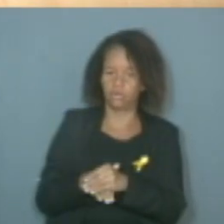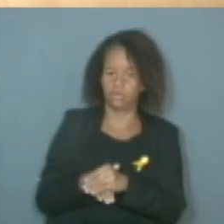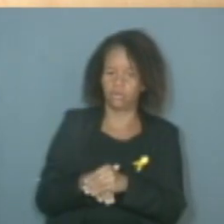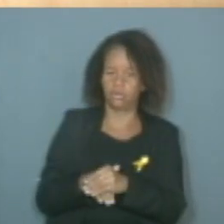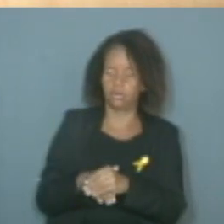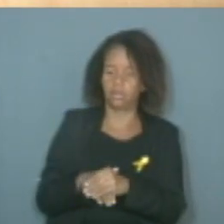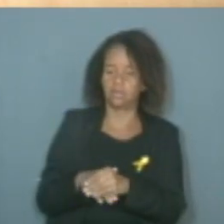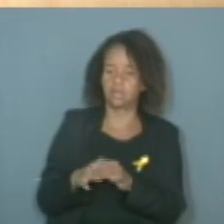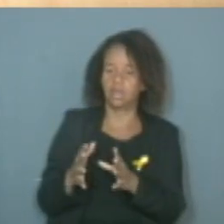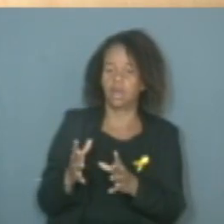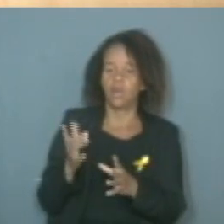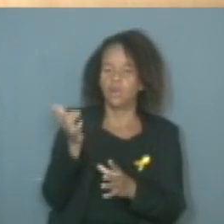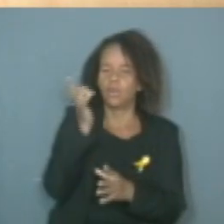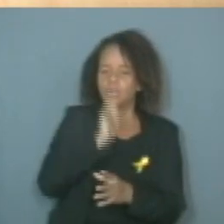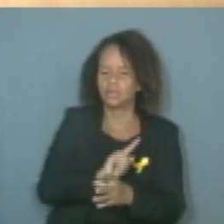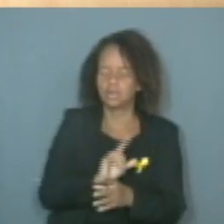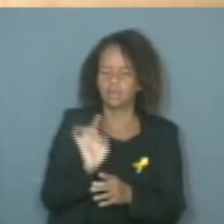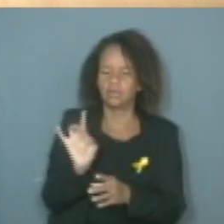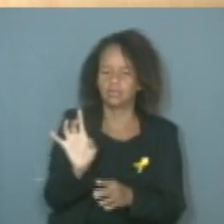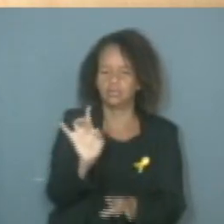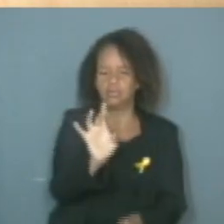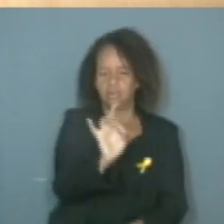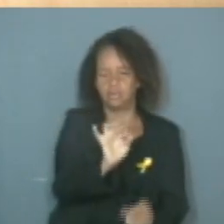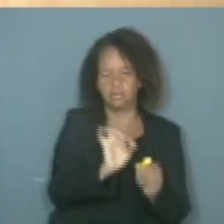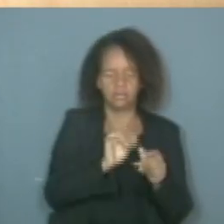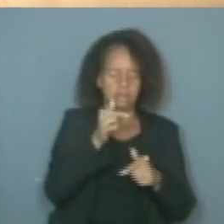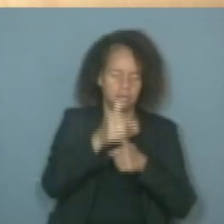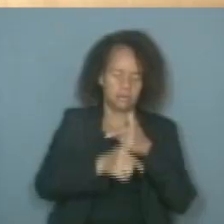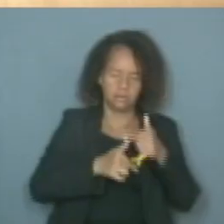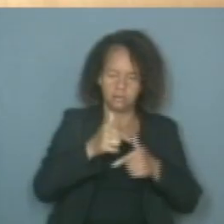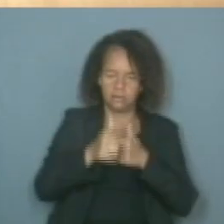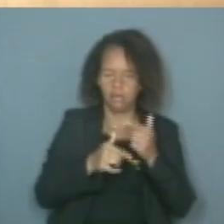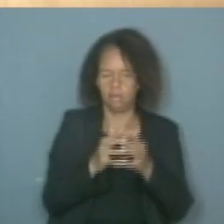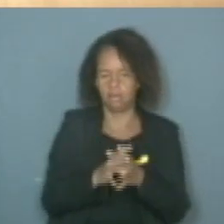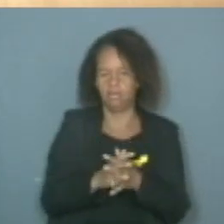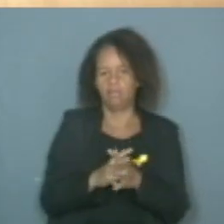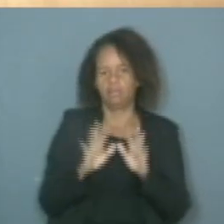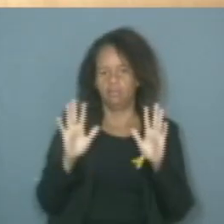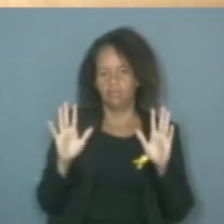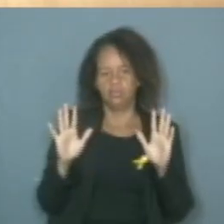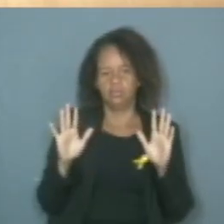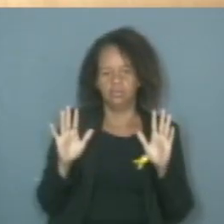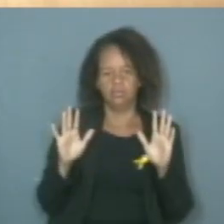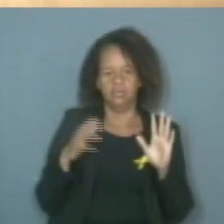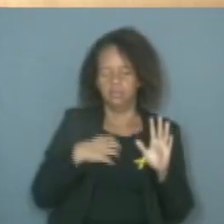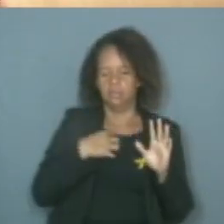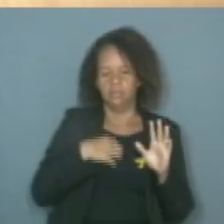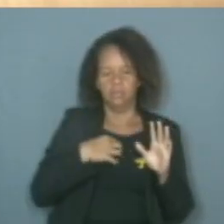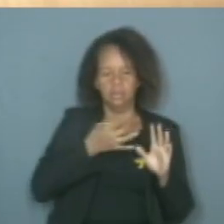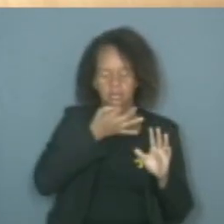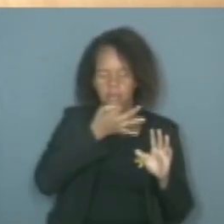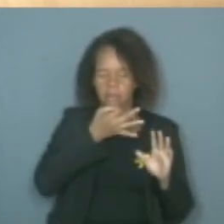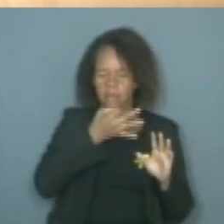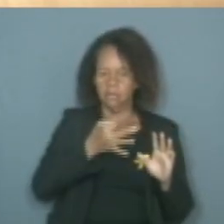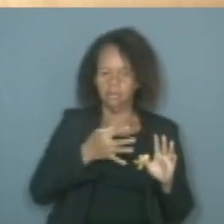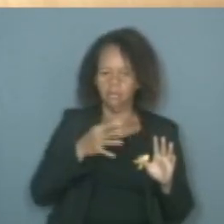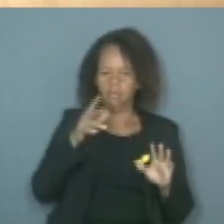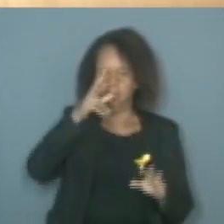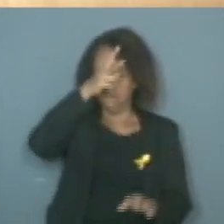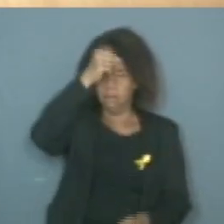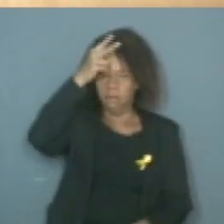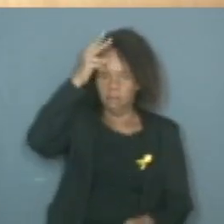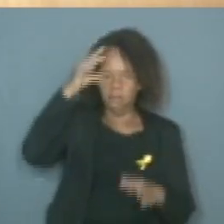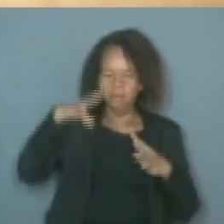ser conquistado com cada um fazendo o seu trabalho. Então não teve ordem de ninguém, tá? Até porque o prefeito